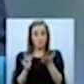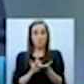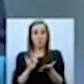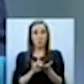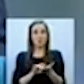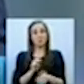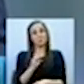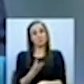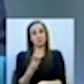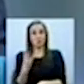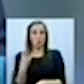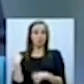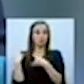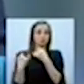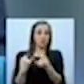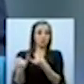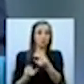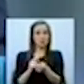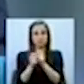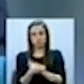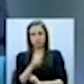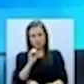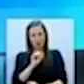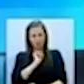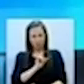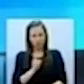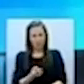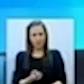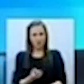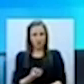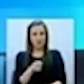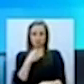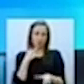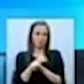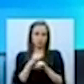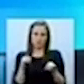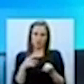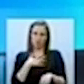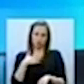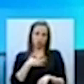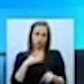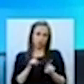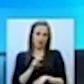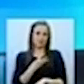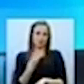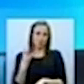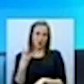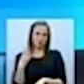3, 4 gerações sem qualquer alteração? Isso era impossível e era indesejável, não é? 3, 4